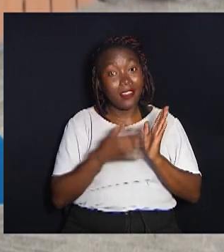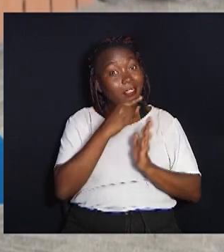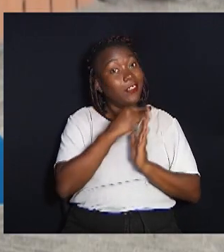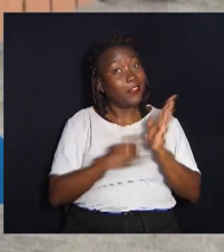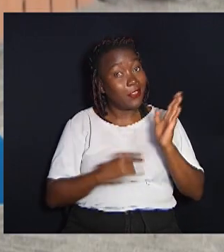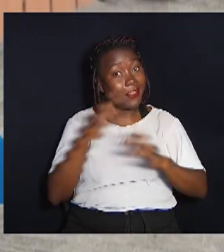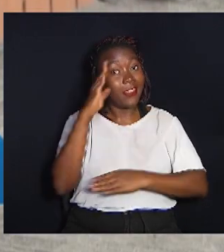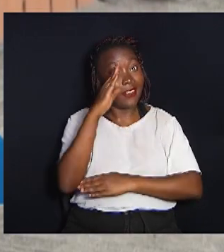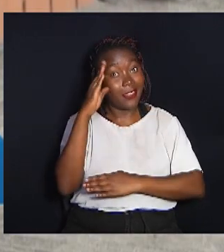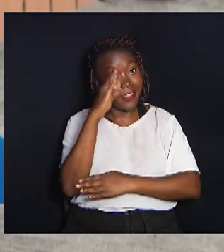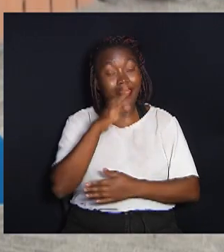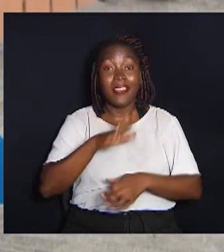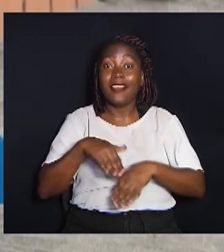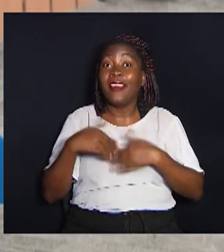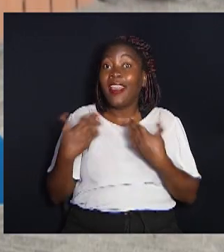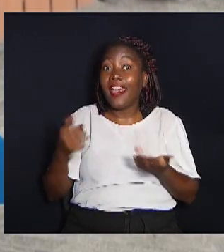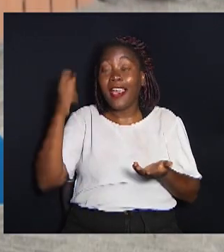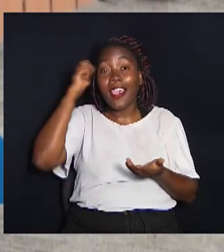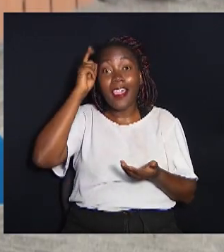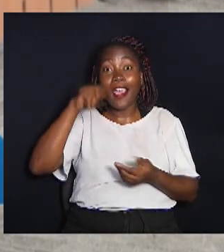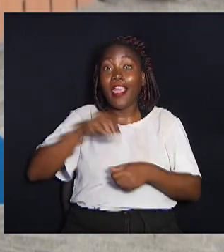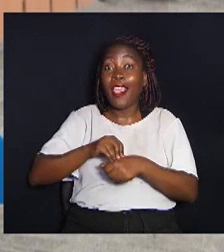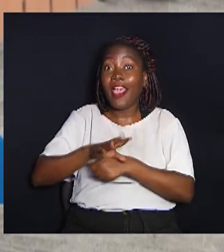Câmara. Então a ideia é contar a